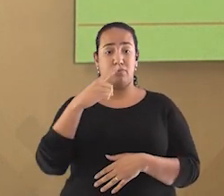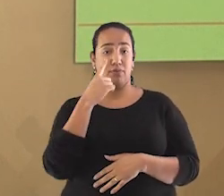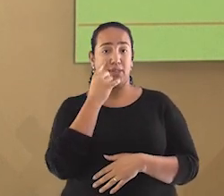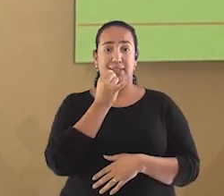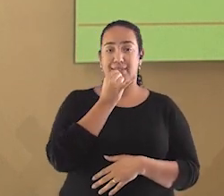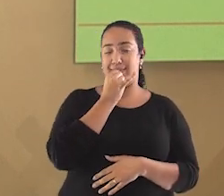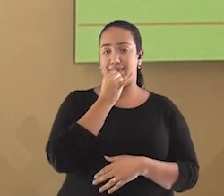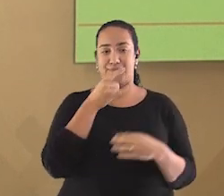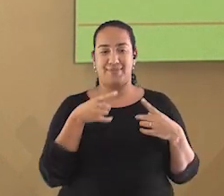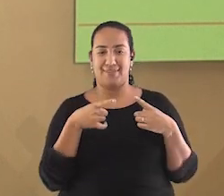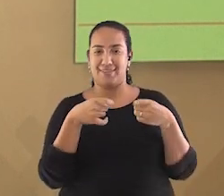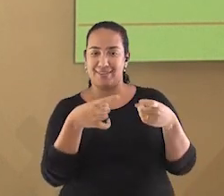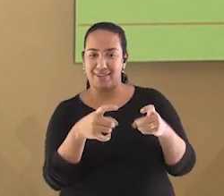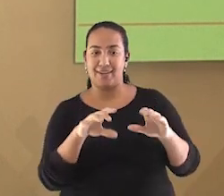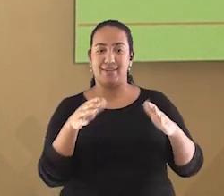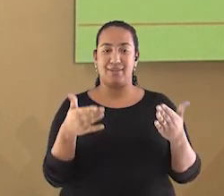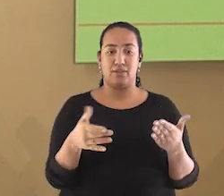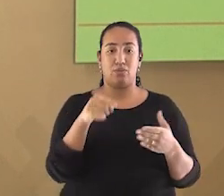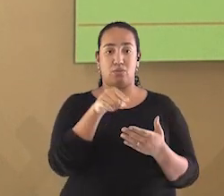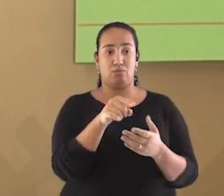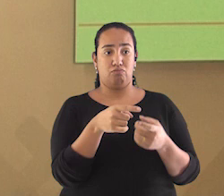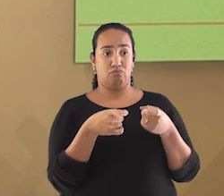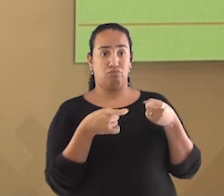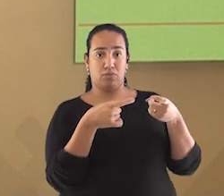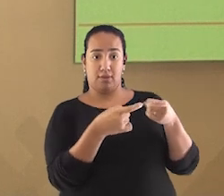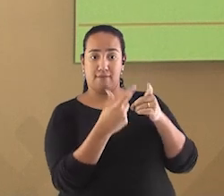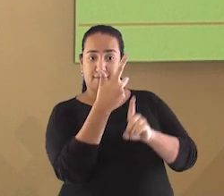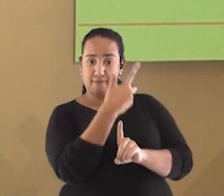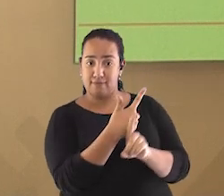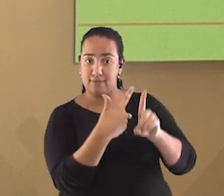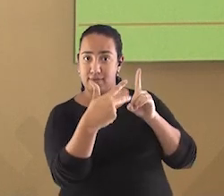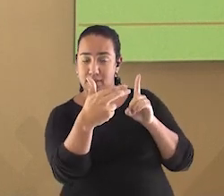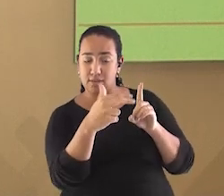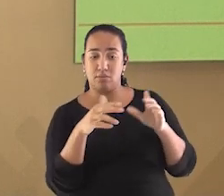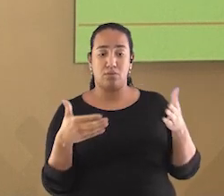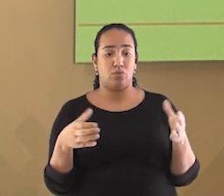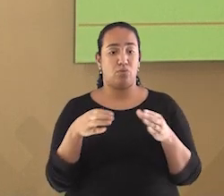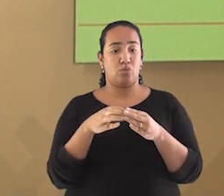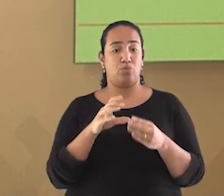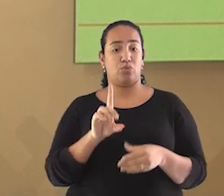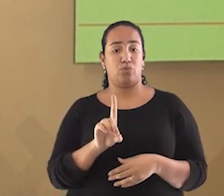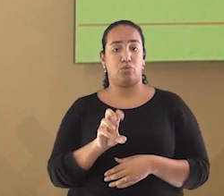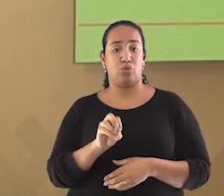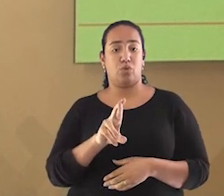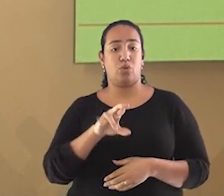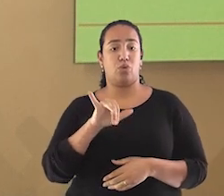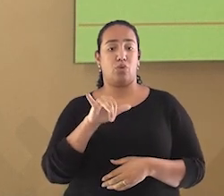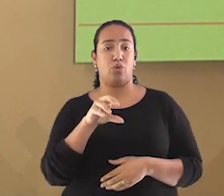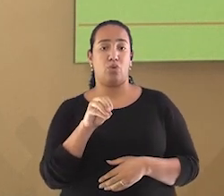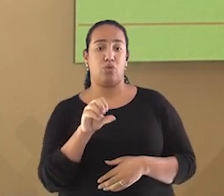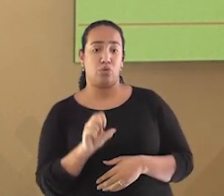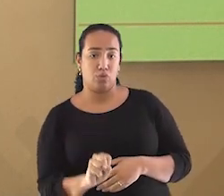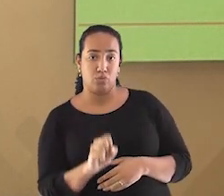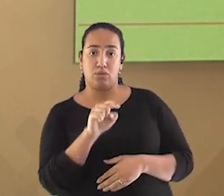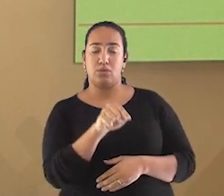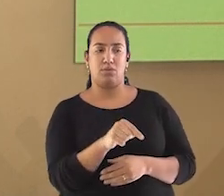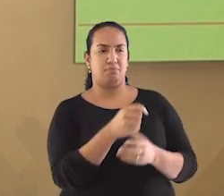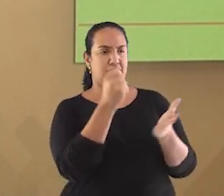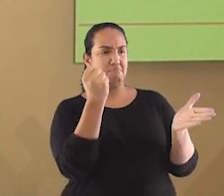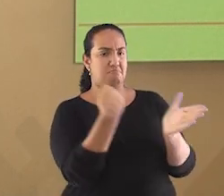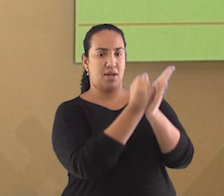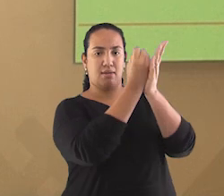de guerra. Ao derrotar os messênicos, em 1200 a.C., os dórios destruíram boa parte do legado